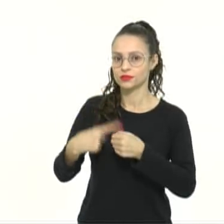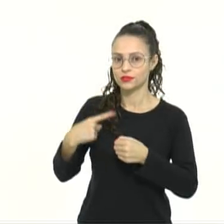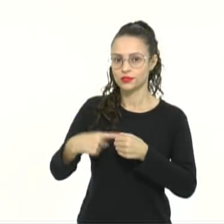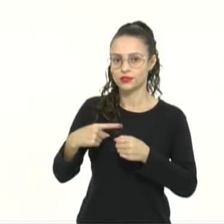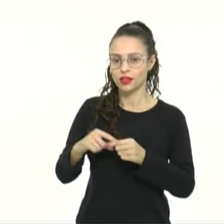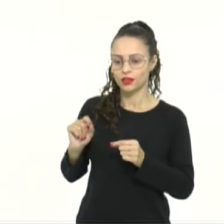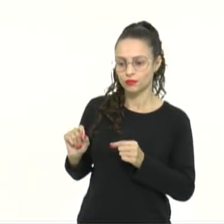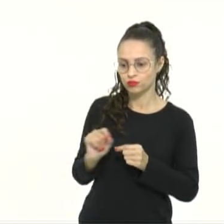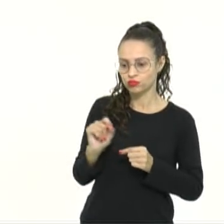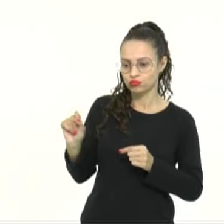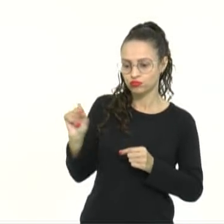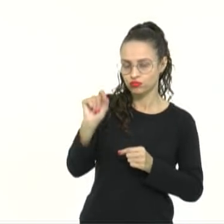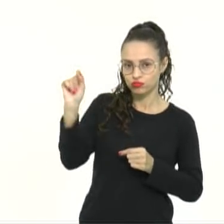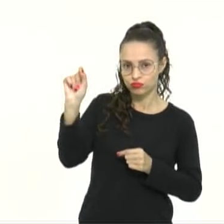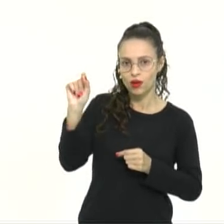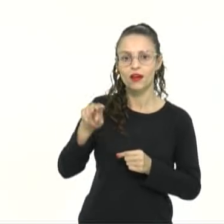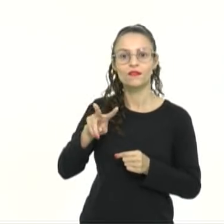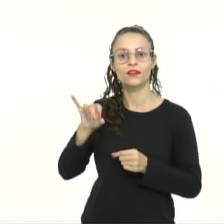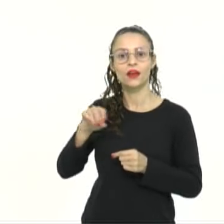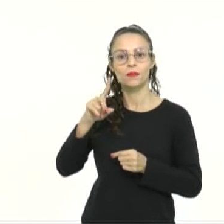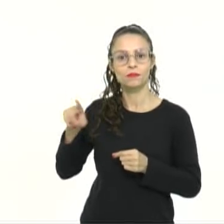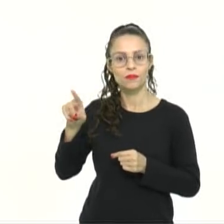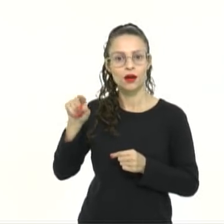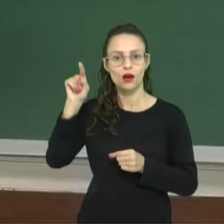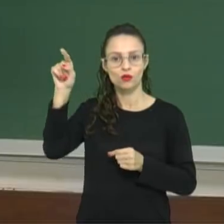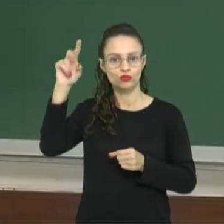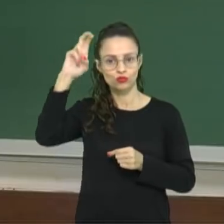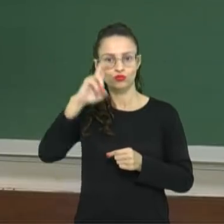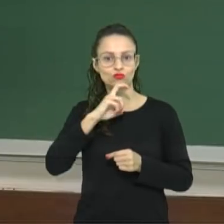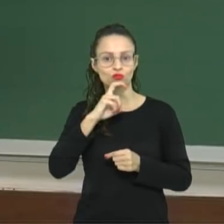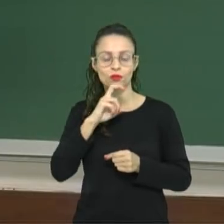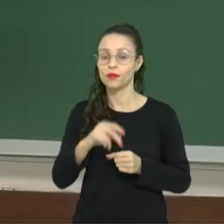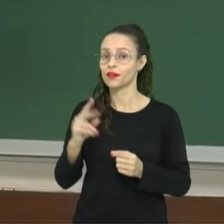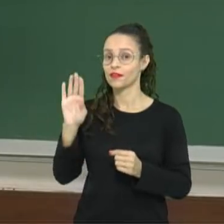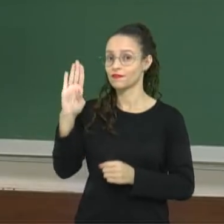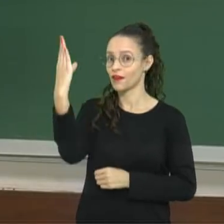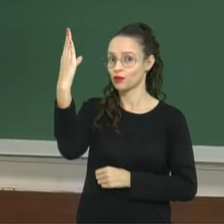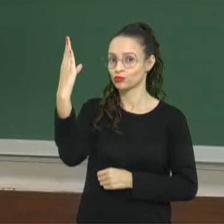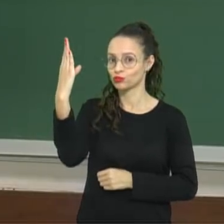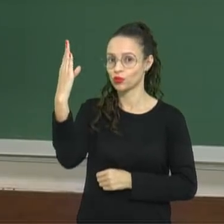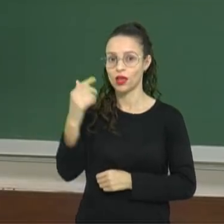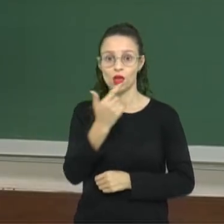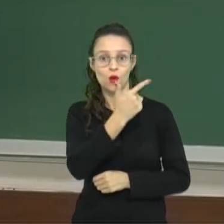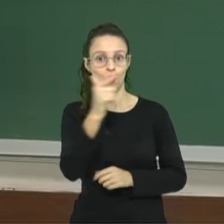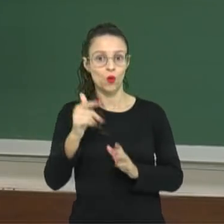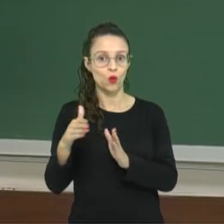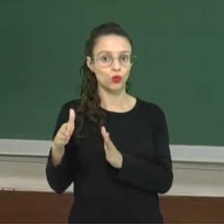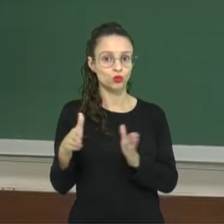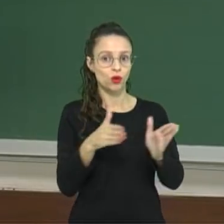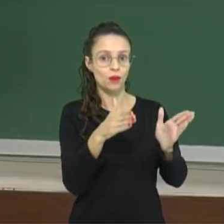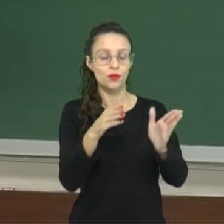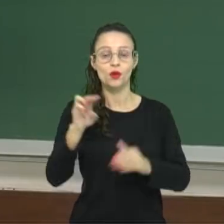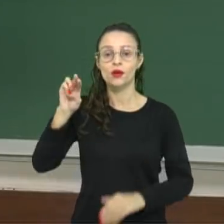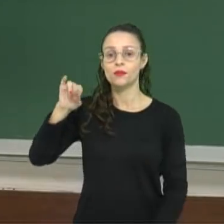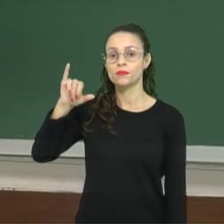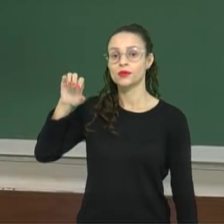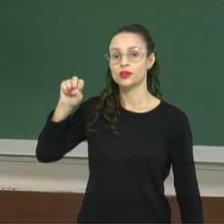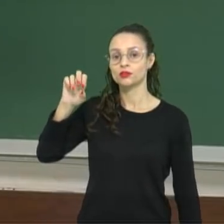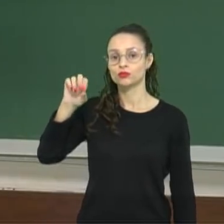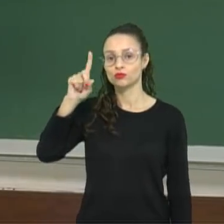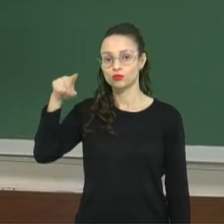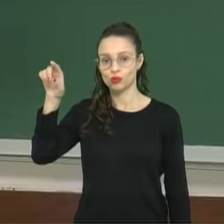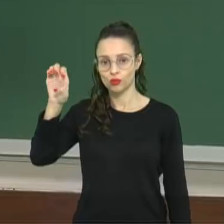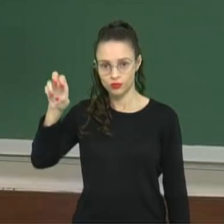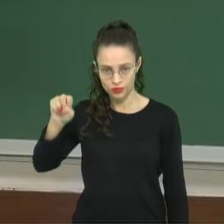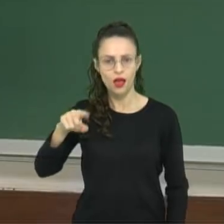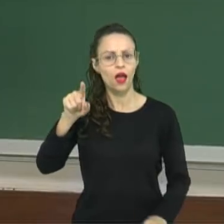cortadas pelo caminho Viamão-Sorocaba? Não, é falso. É do outro caminho lá das Missões, que aí mais à